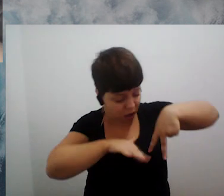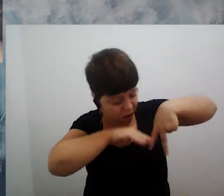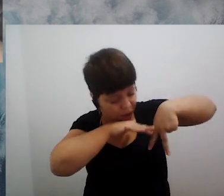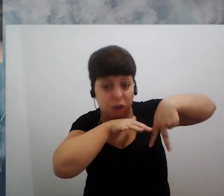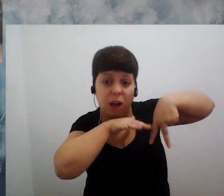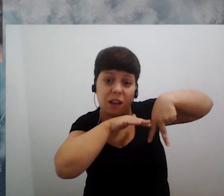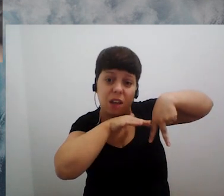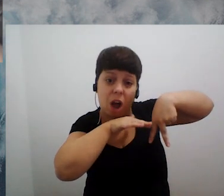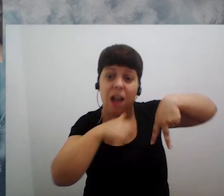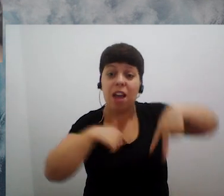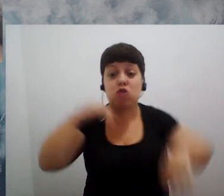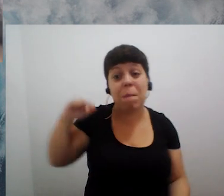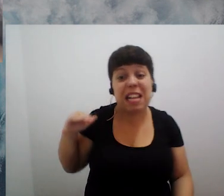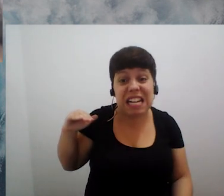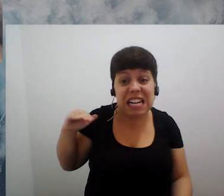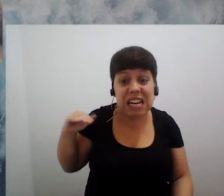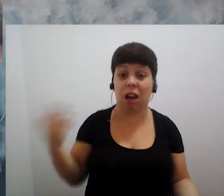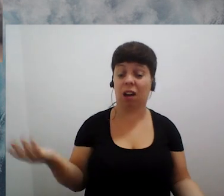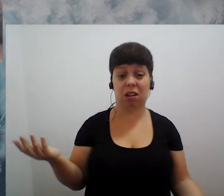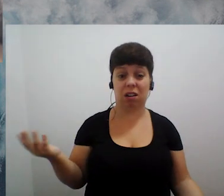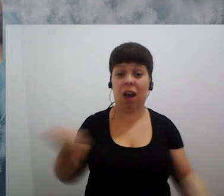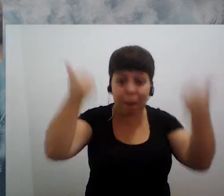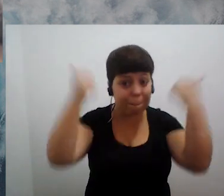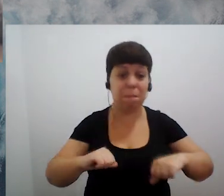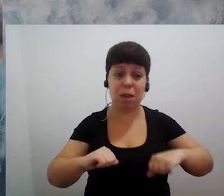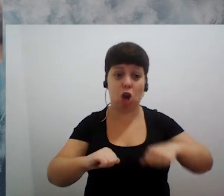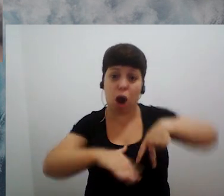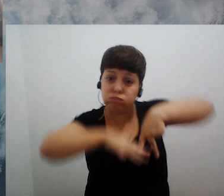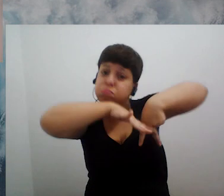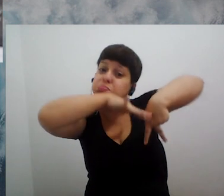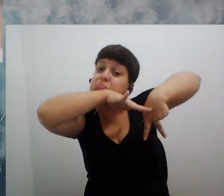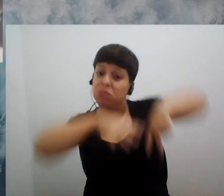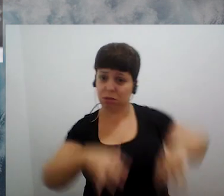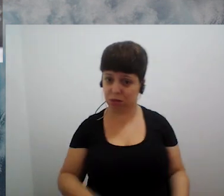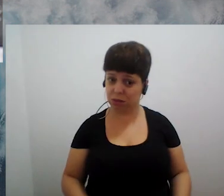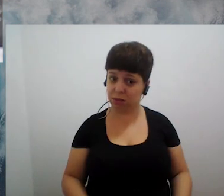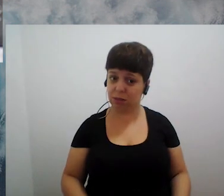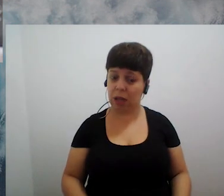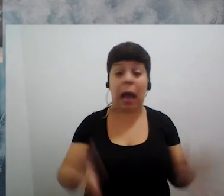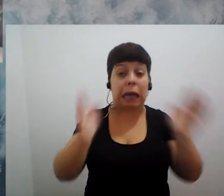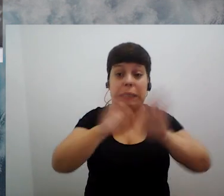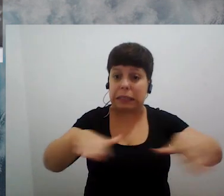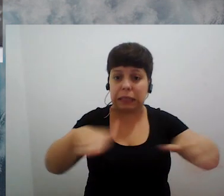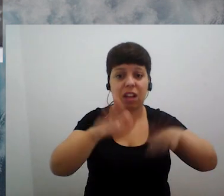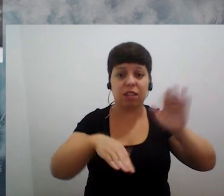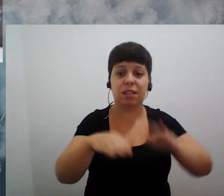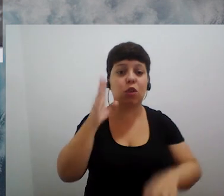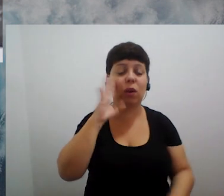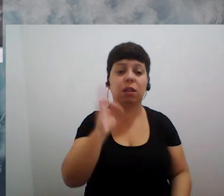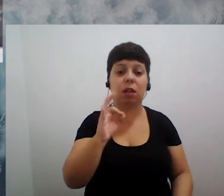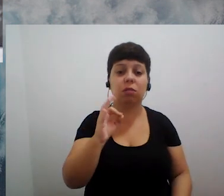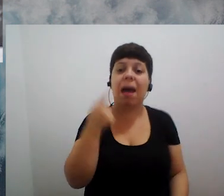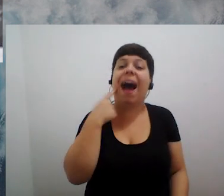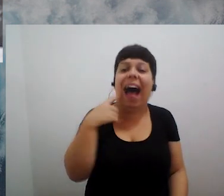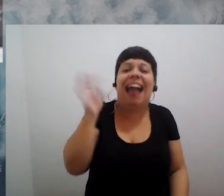água até acima do seu joelho. Eu, que já tenho muita perna, né? Que eu já sou bem baixa, é mais caótico ainda. E as crianças, elas também